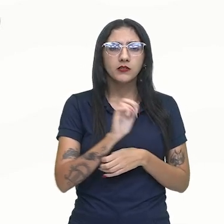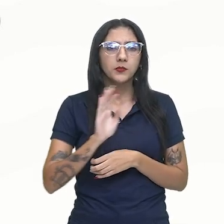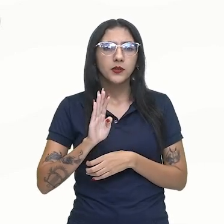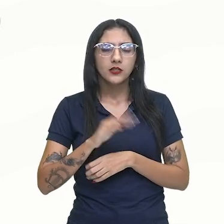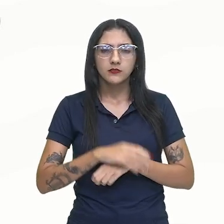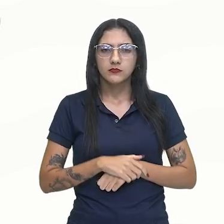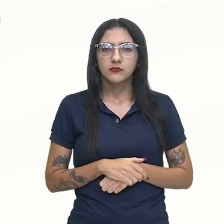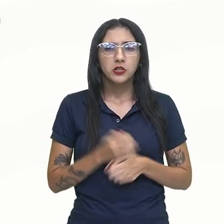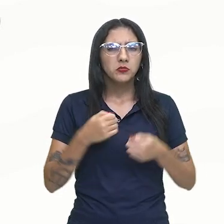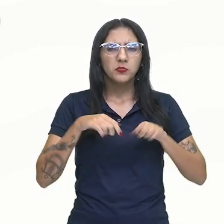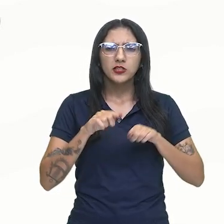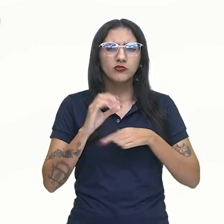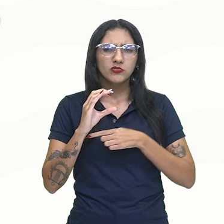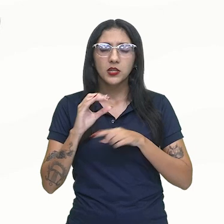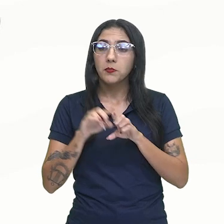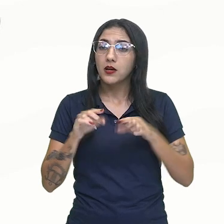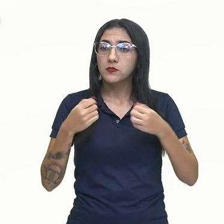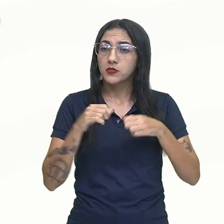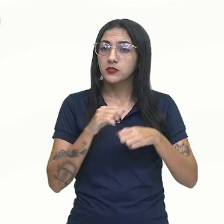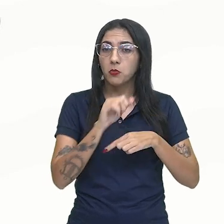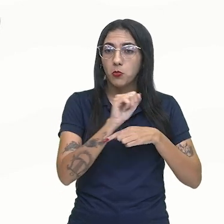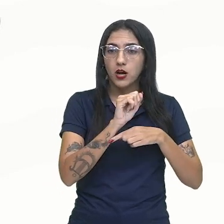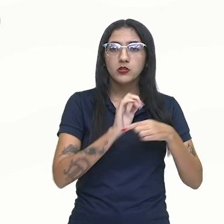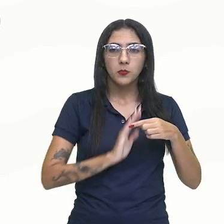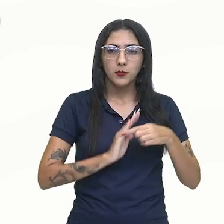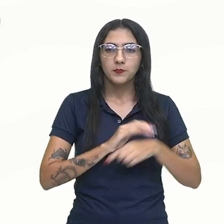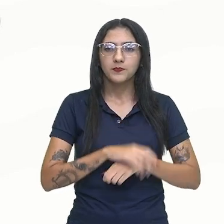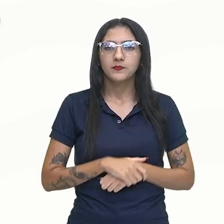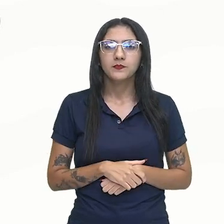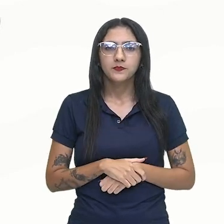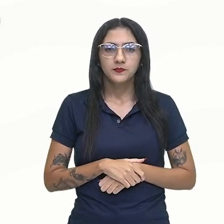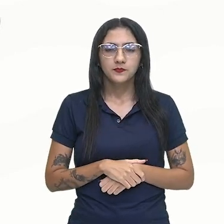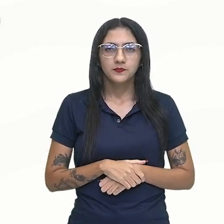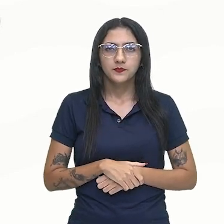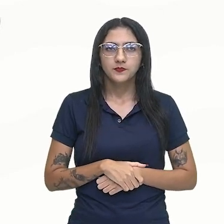preciso utilizar o C, mas eu preciso saber quem é o A e quem é o B, tá?